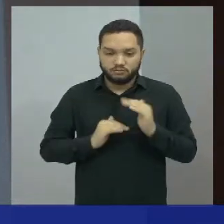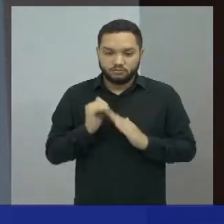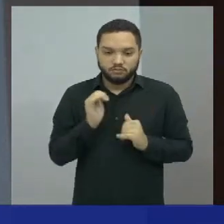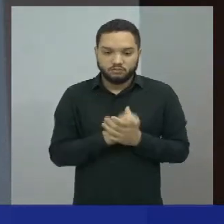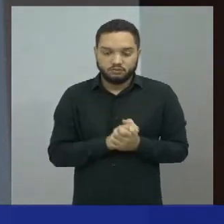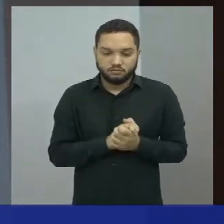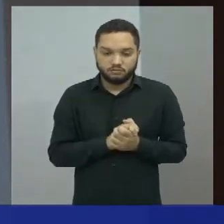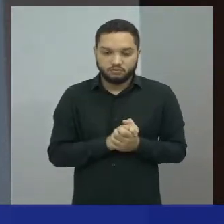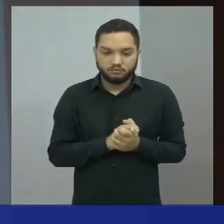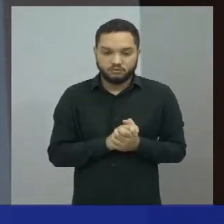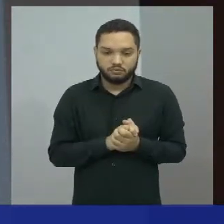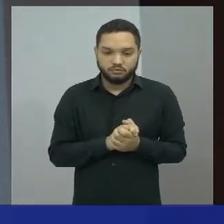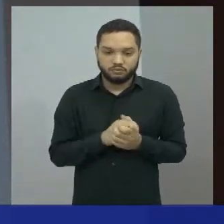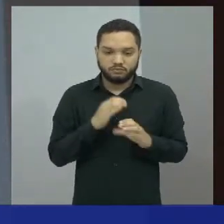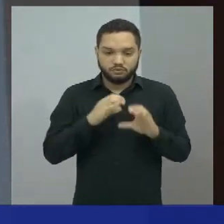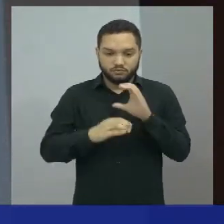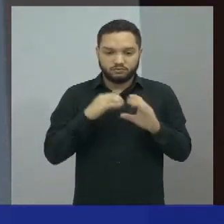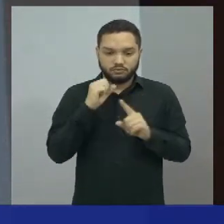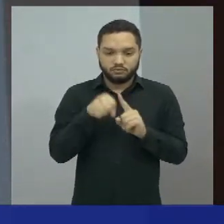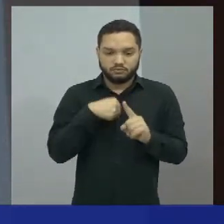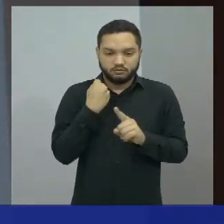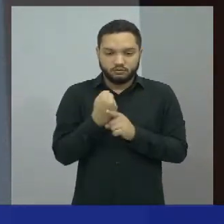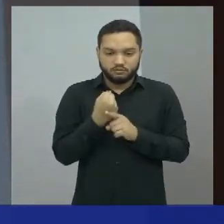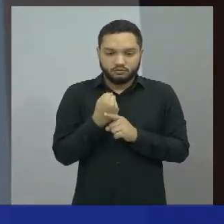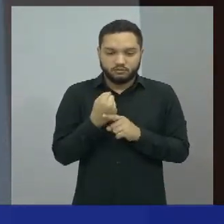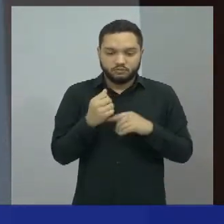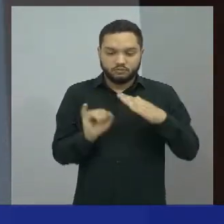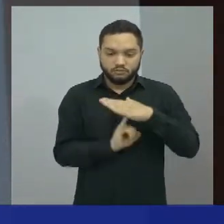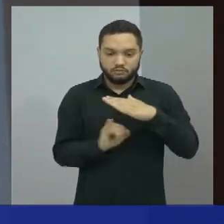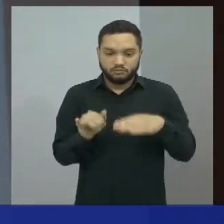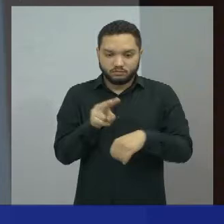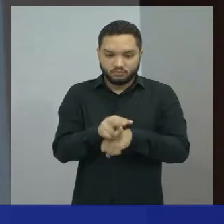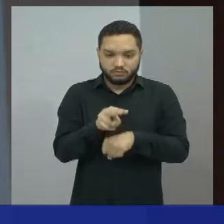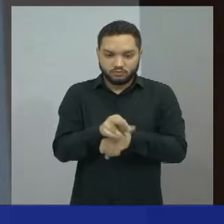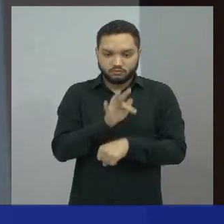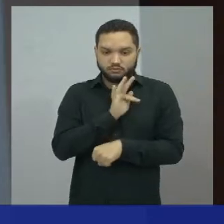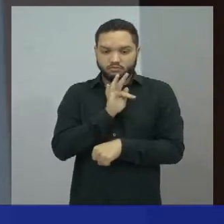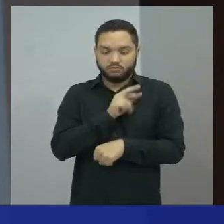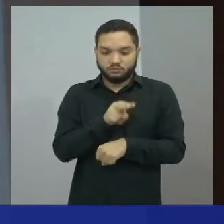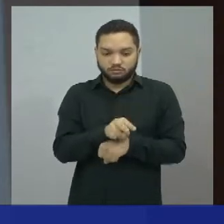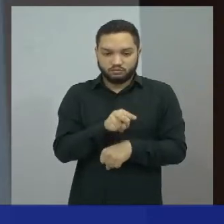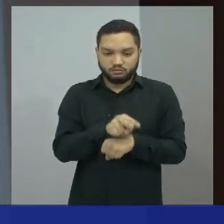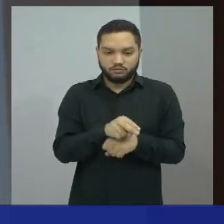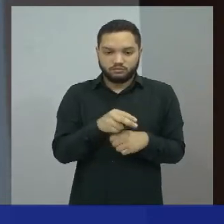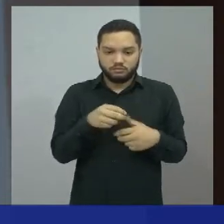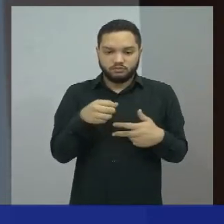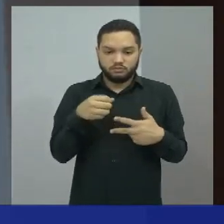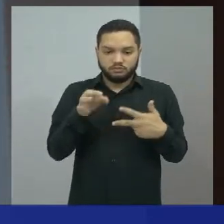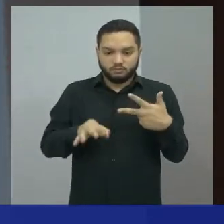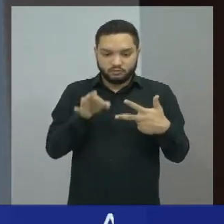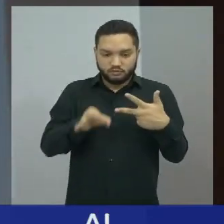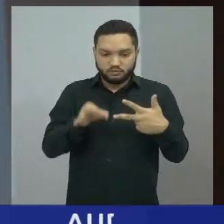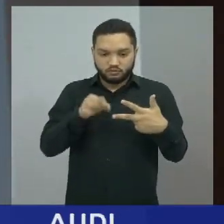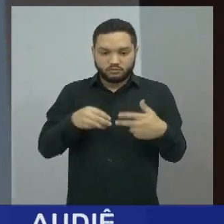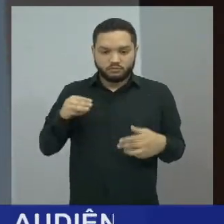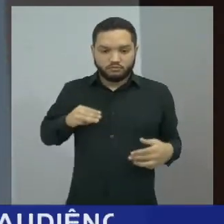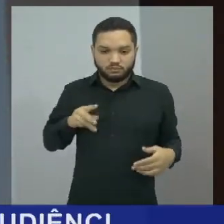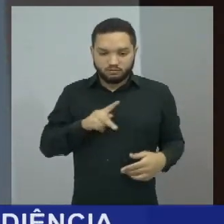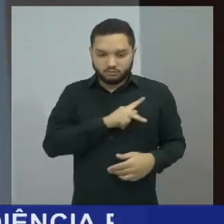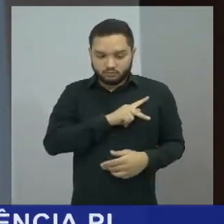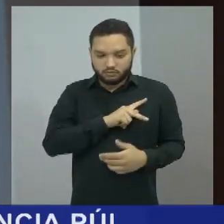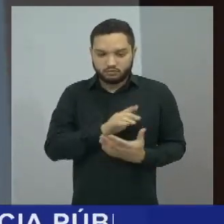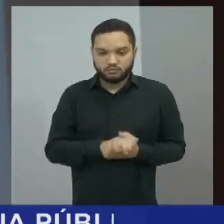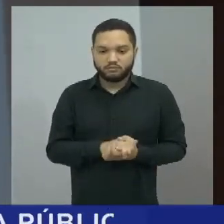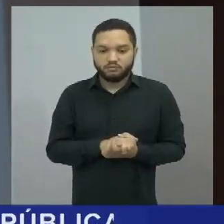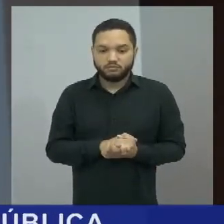os meios de comunicação social, os órgãos de fiscalização, o Poder Legislativo, o Ministério